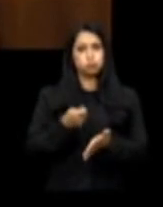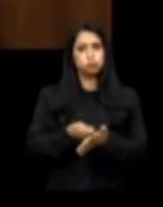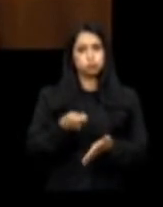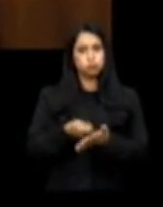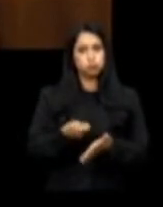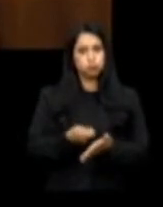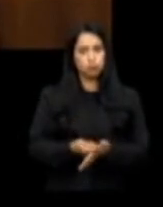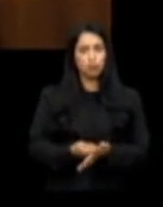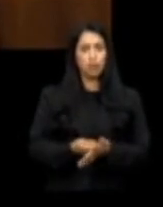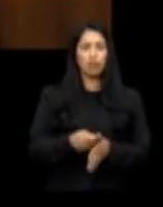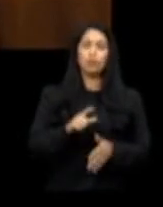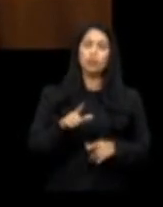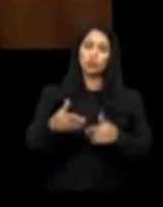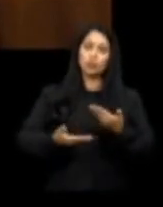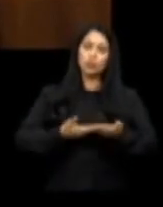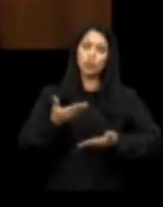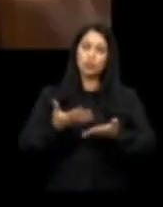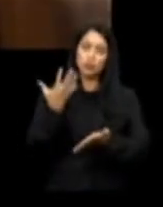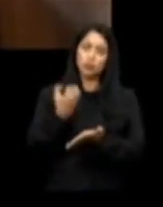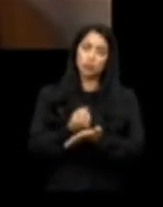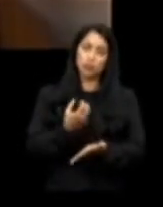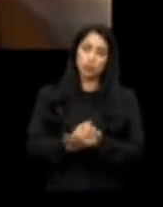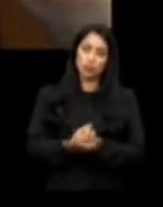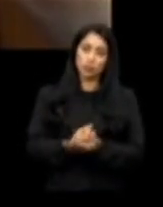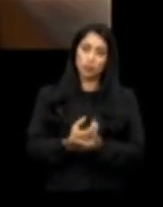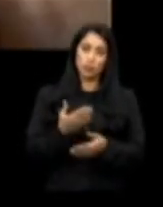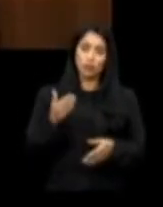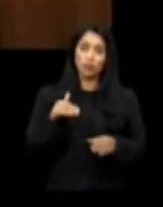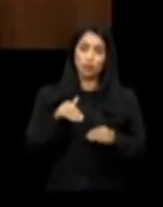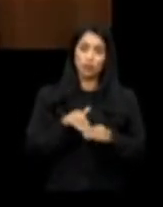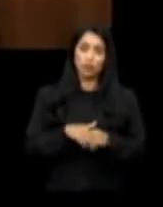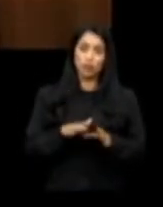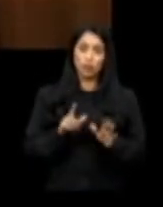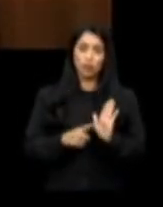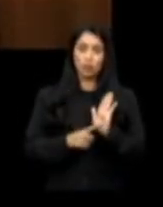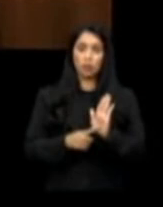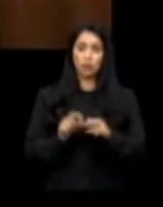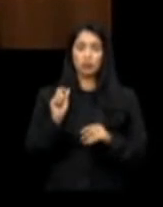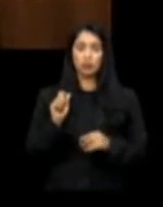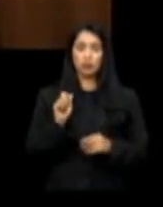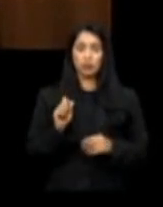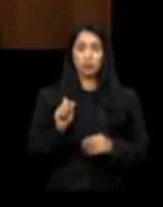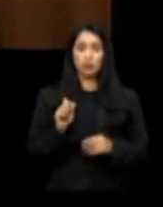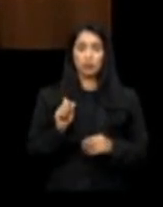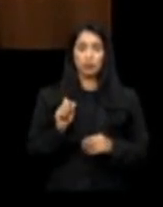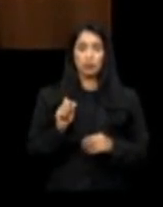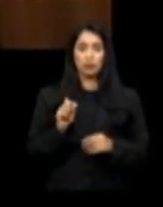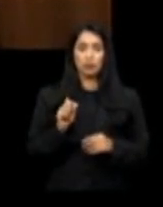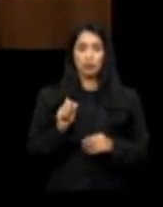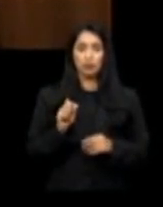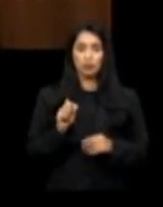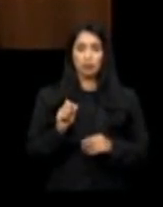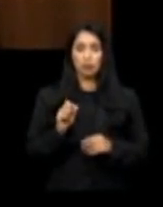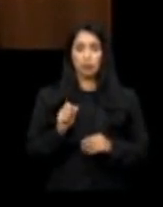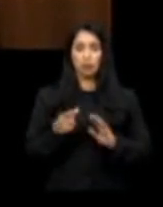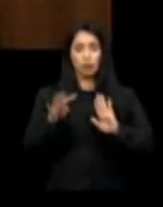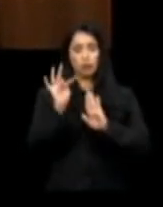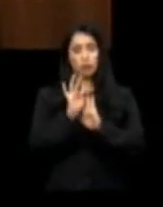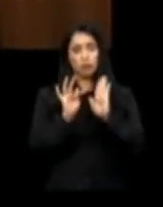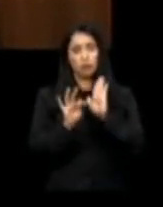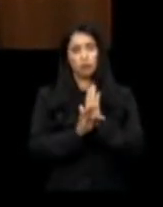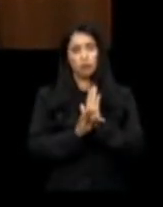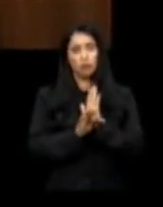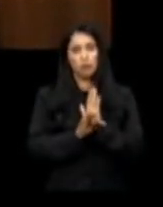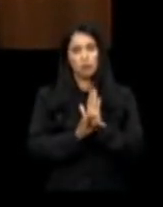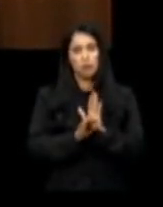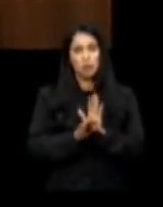finalidades atribuídas ao tratamento de dados. No caso em tela, há uma enorme dificuldade de se extrair do texto normativo um